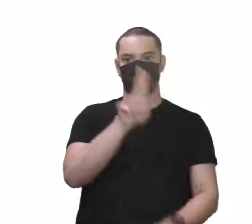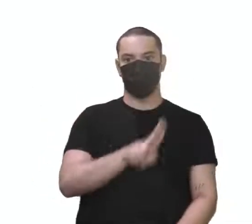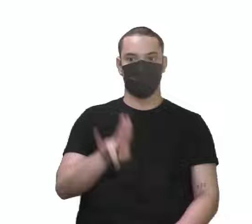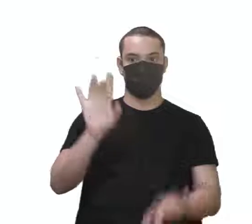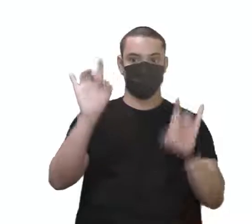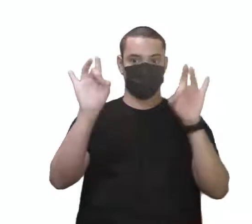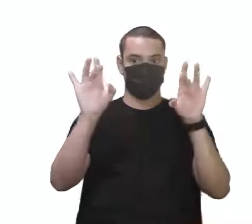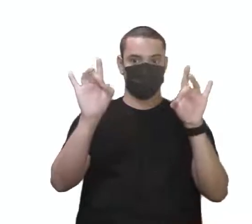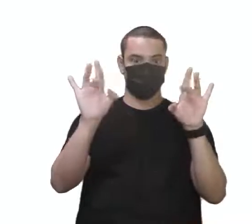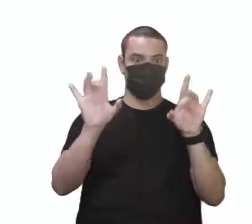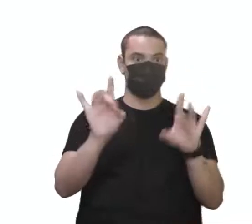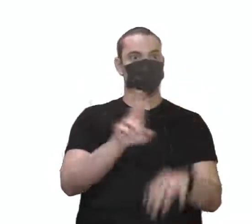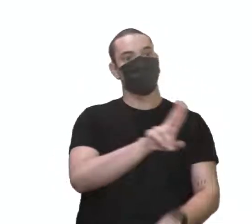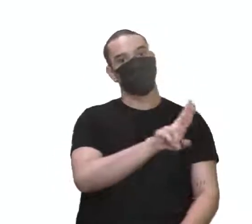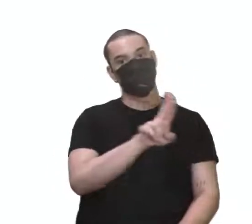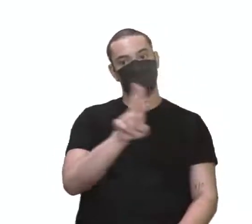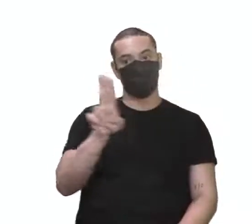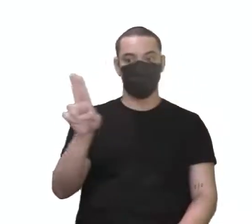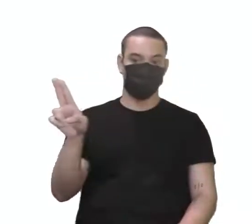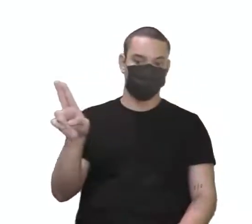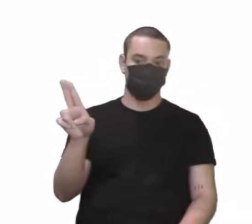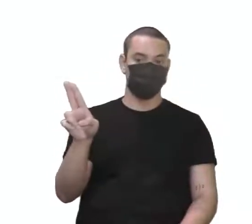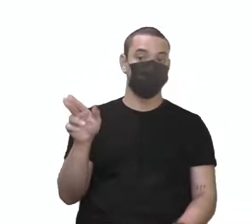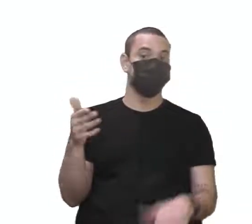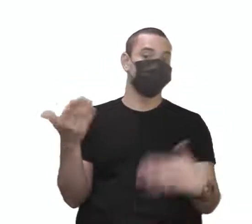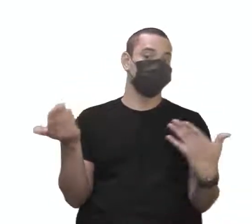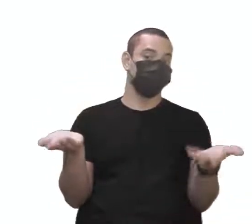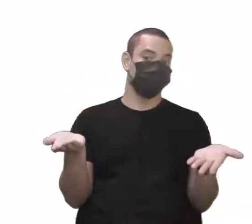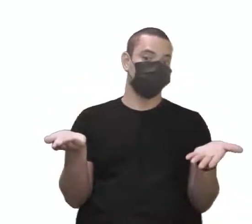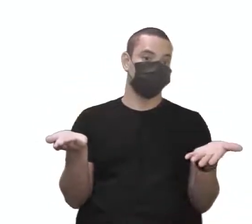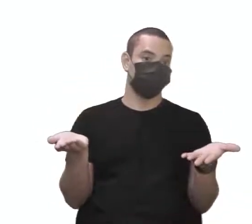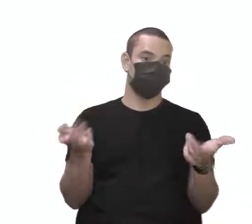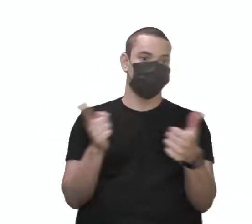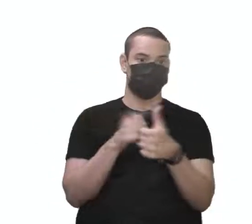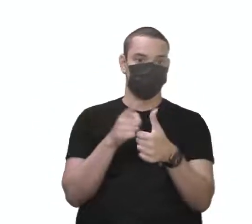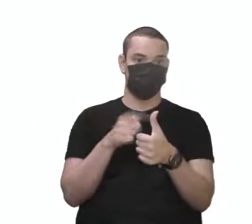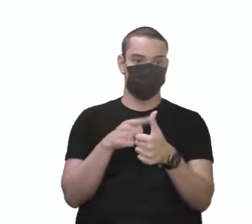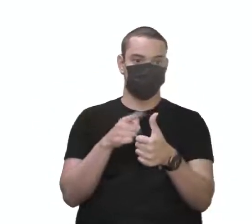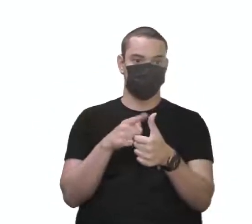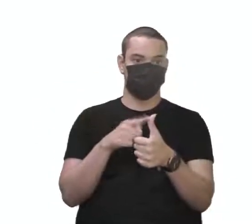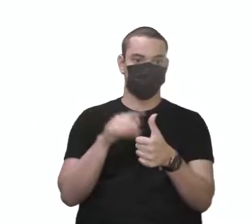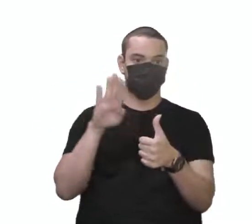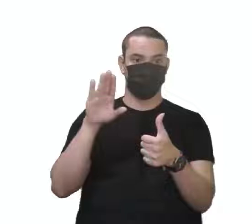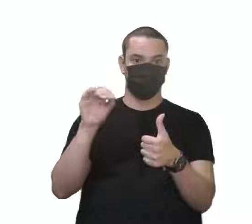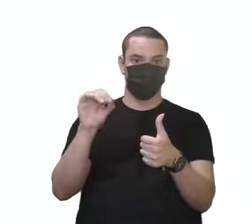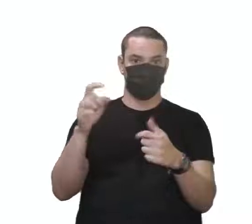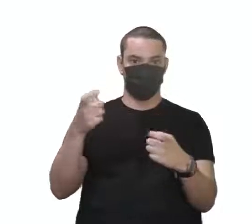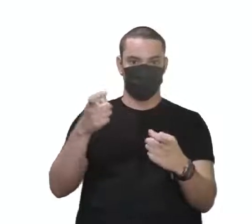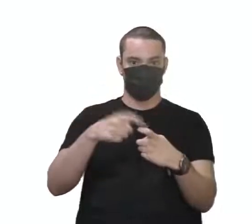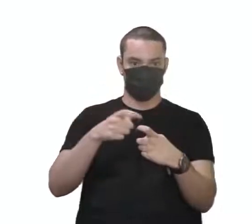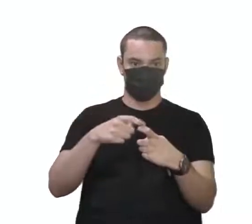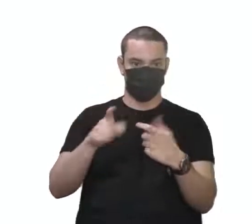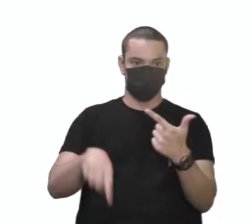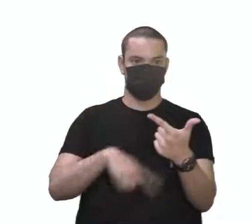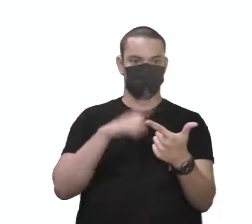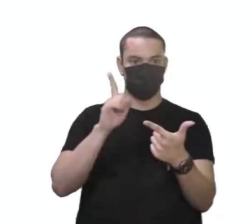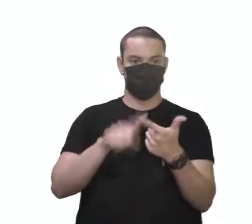utilização específica. Denomina-se, letra A, biomedicina,